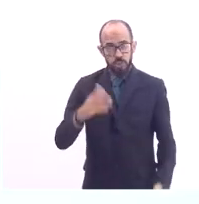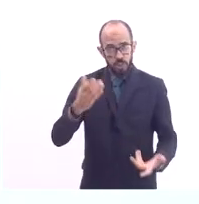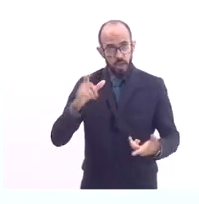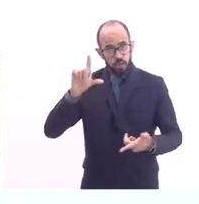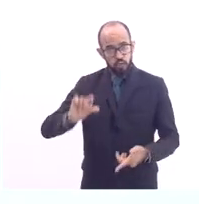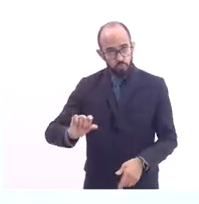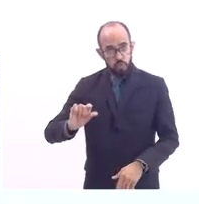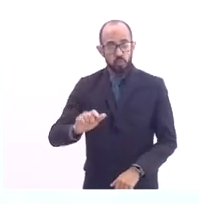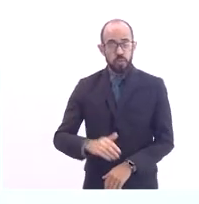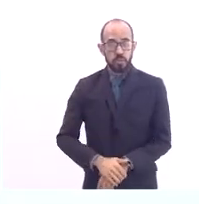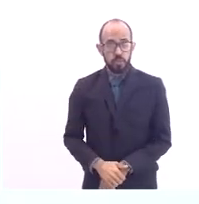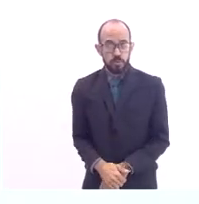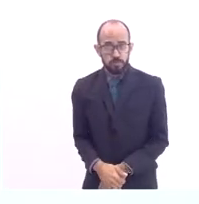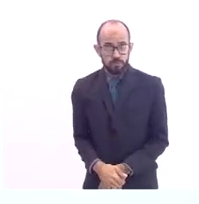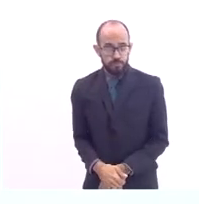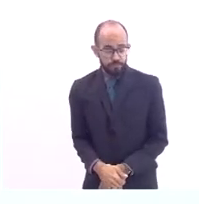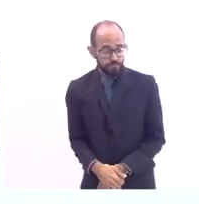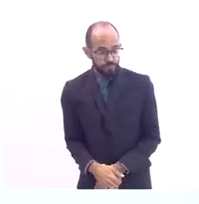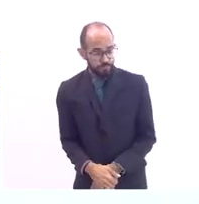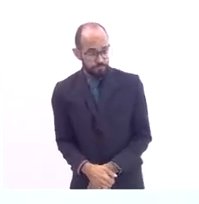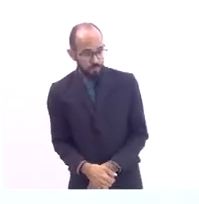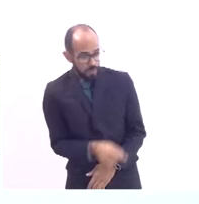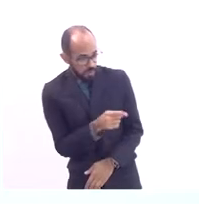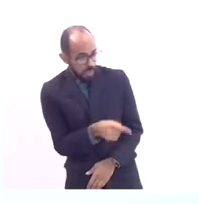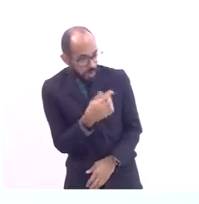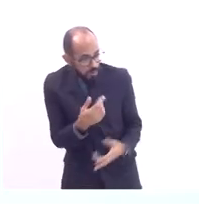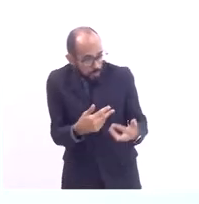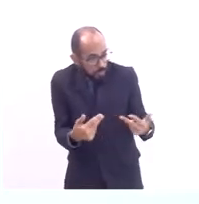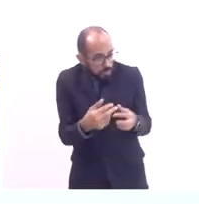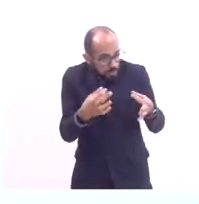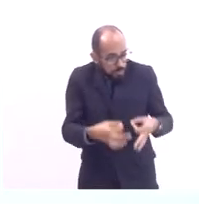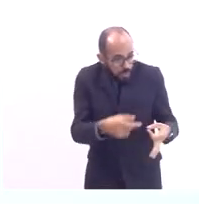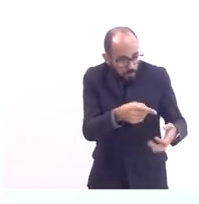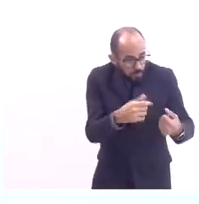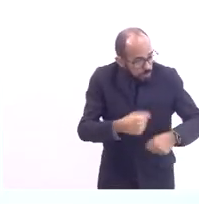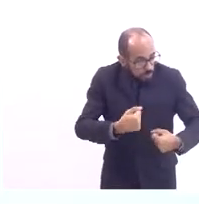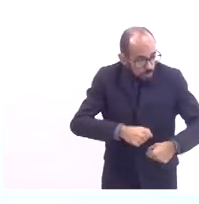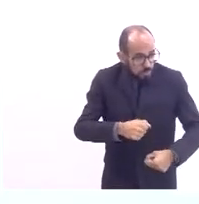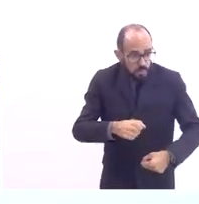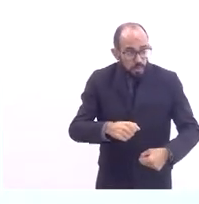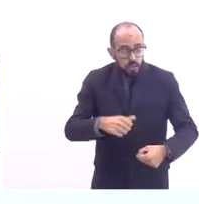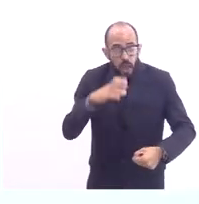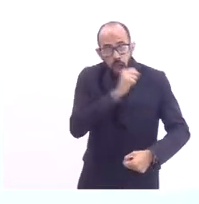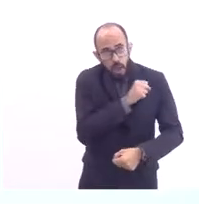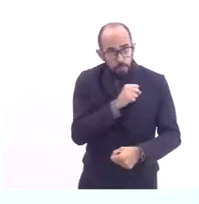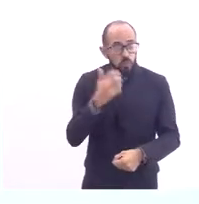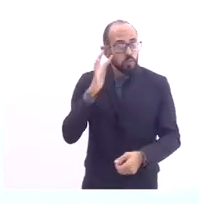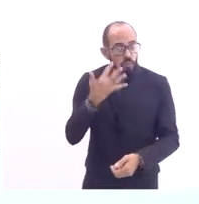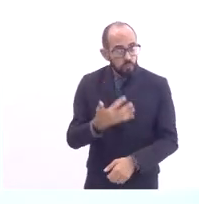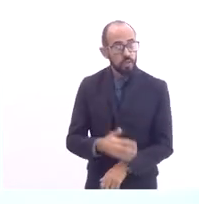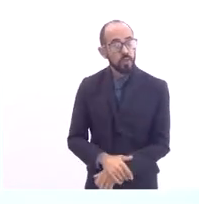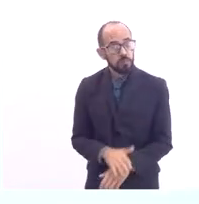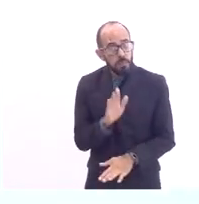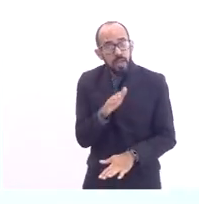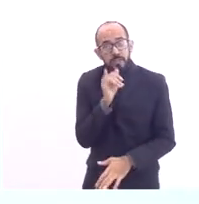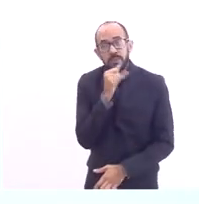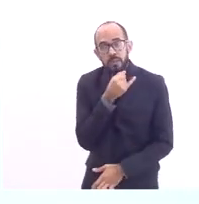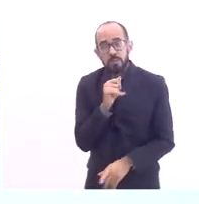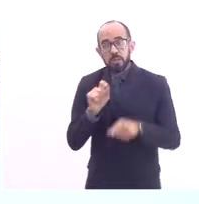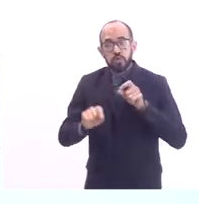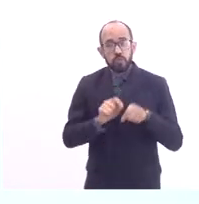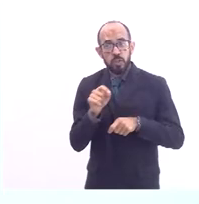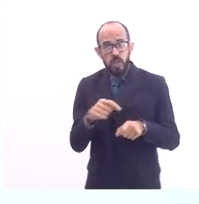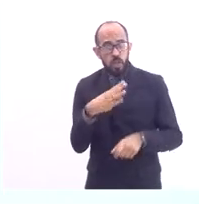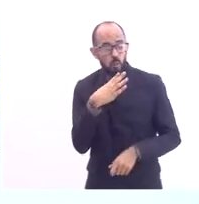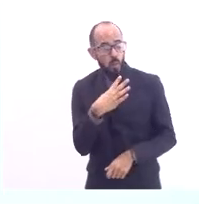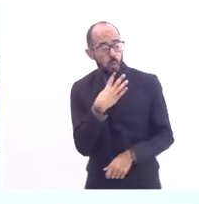demanda. E é uma coisa legítima, e tem que ter sensibilidade. E, infelizmente, por mais que eu conheça